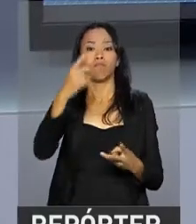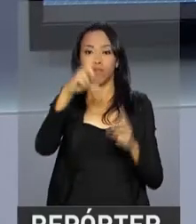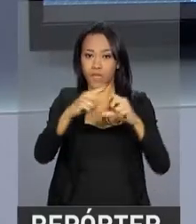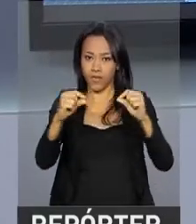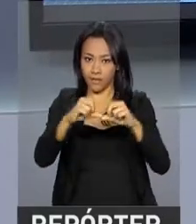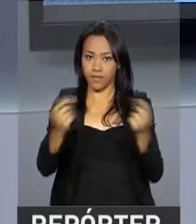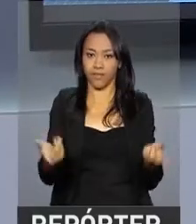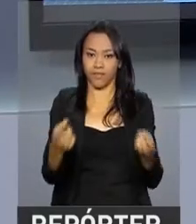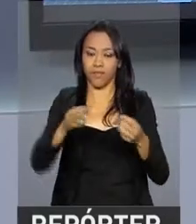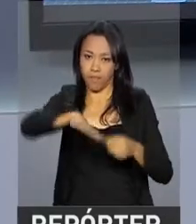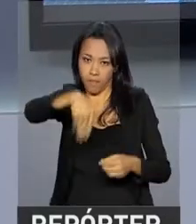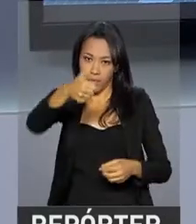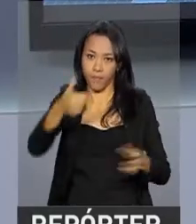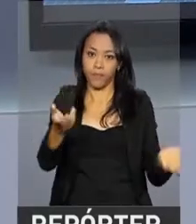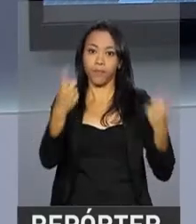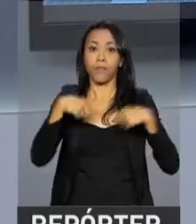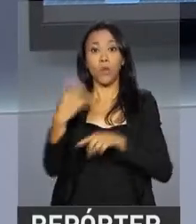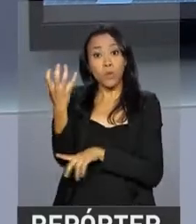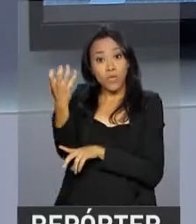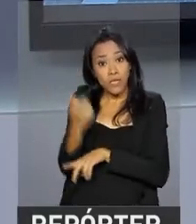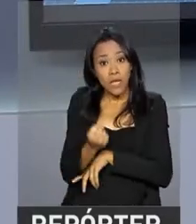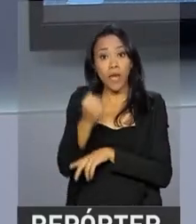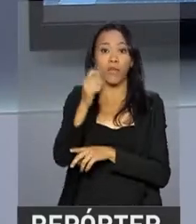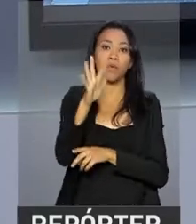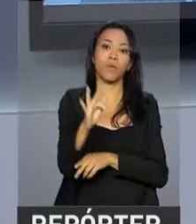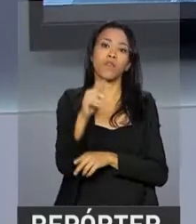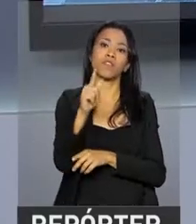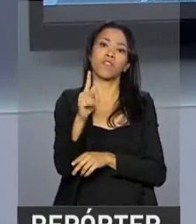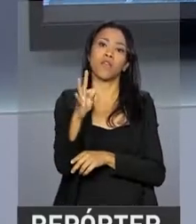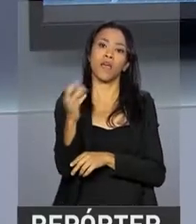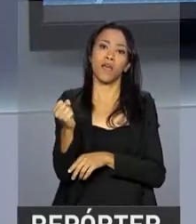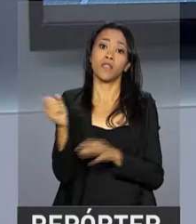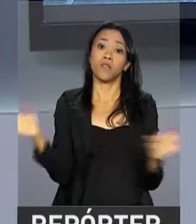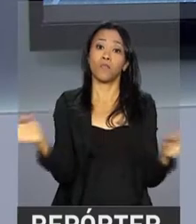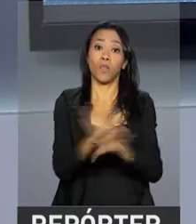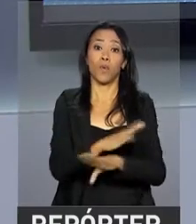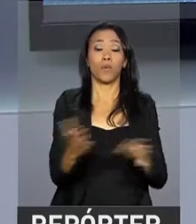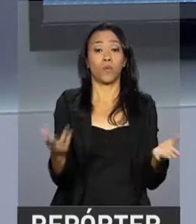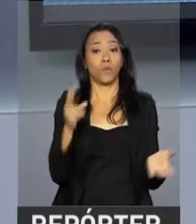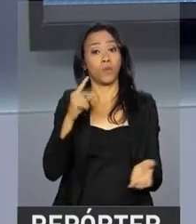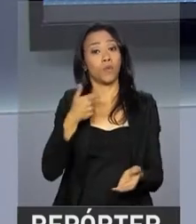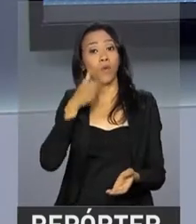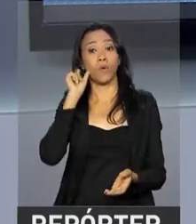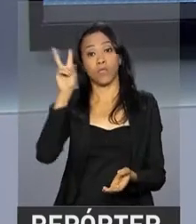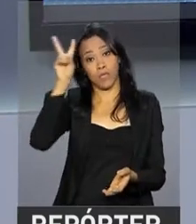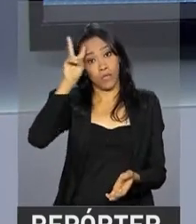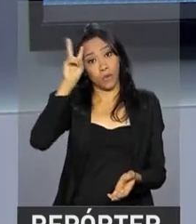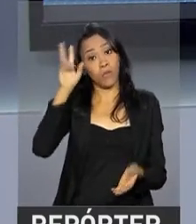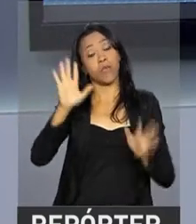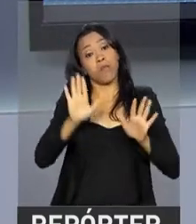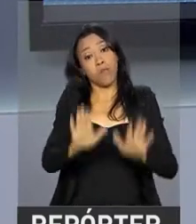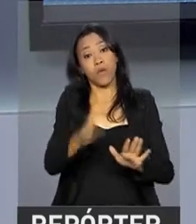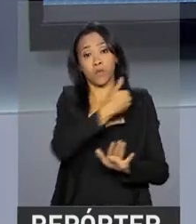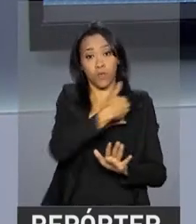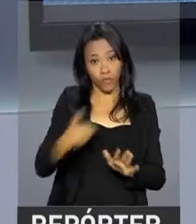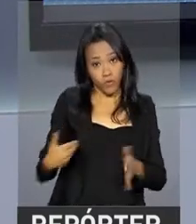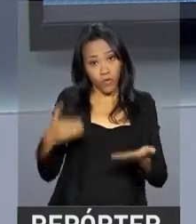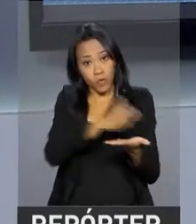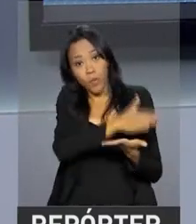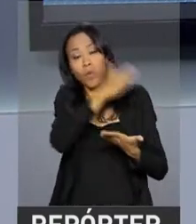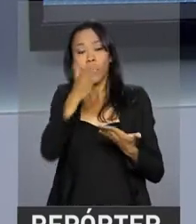saque nas contas inativas do fgts terminou nesta segunda feira mas o governo prorrogou o prazo para casos especiais